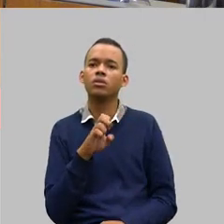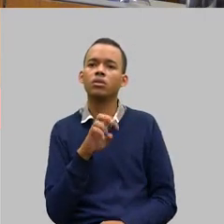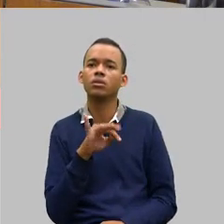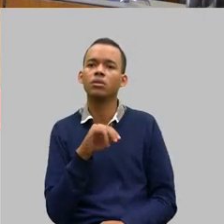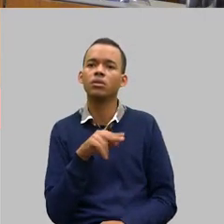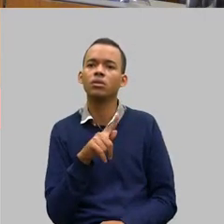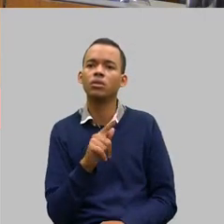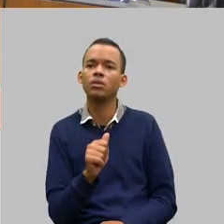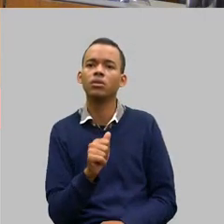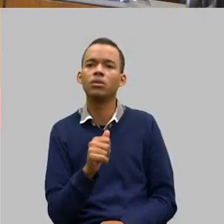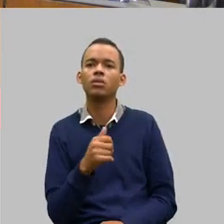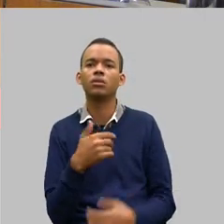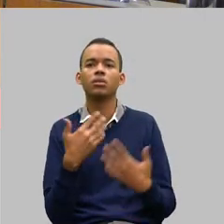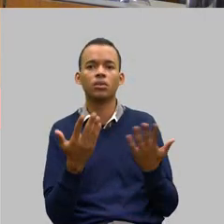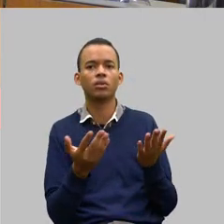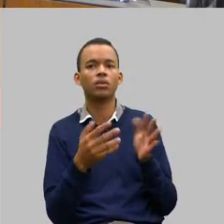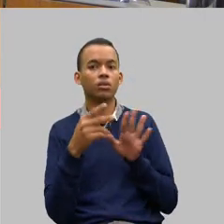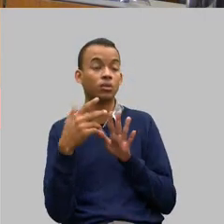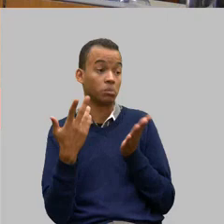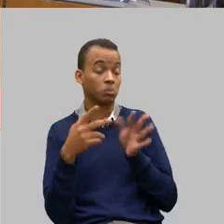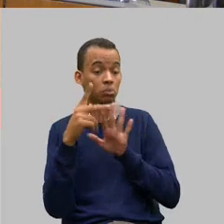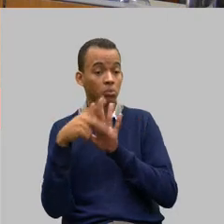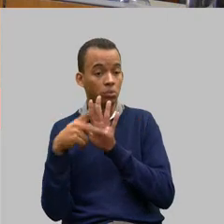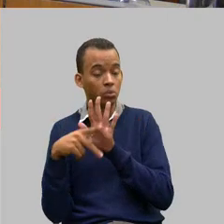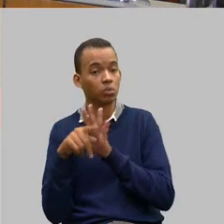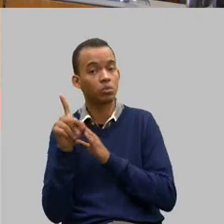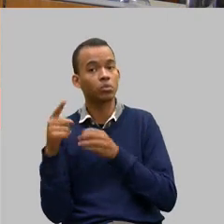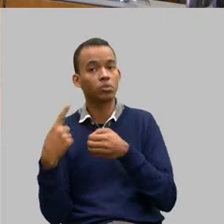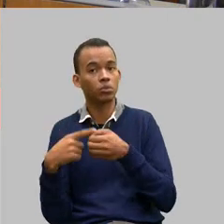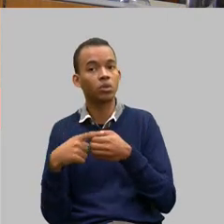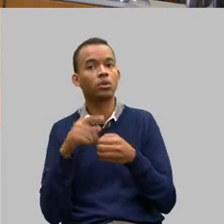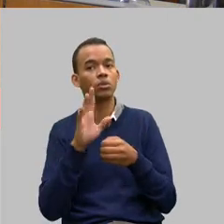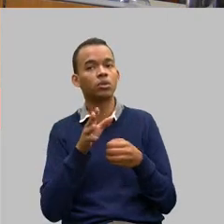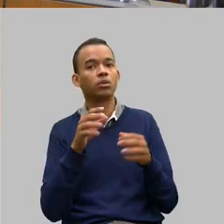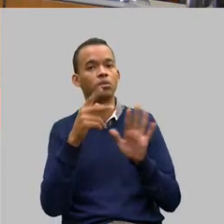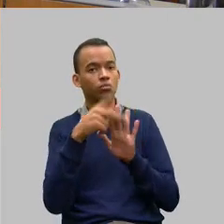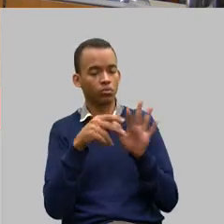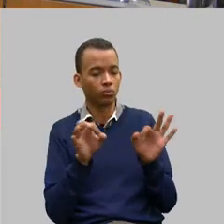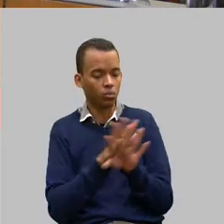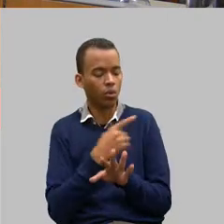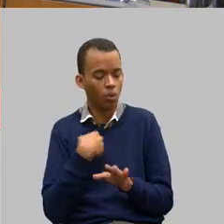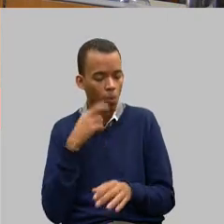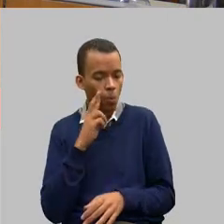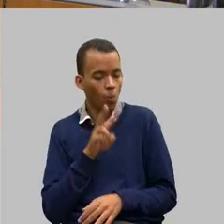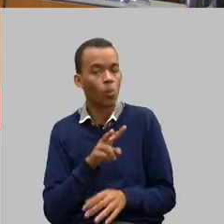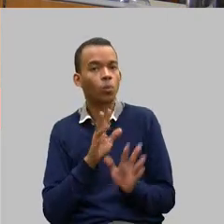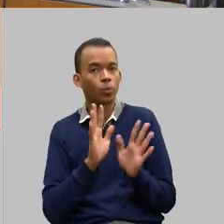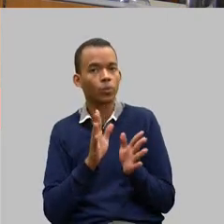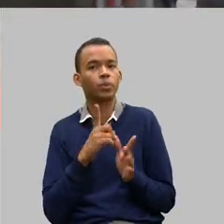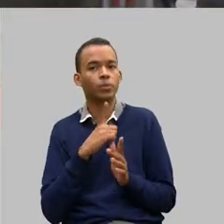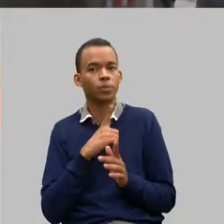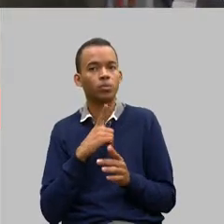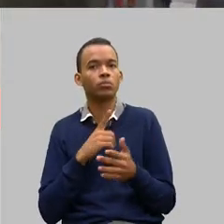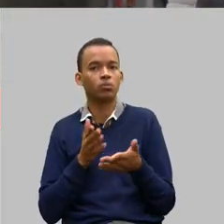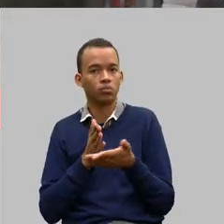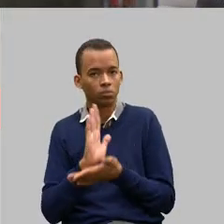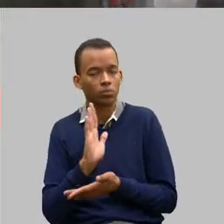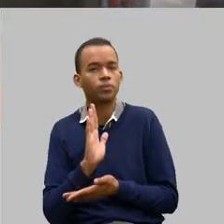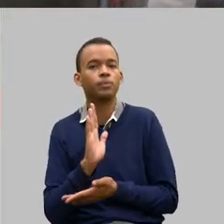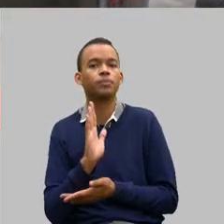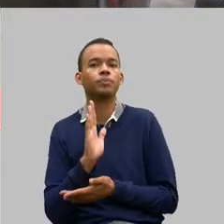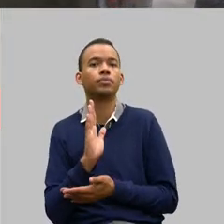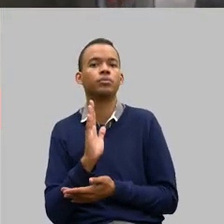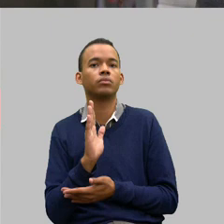Ô Deputado o projeto de Cácia Capetinga até confirme ele realmente tá pronto eh planilhar aprovado